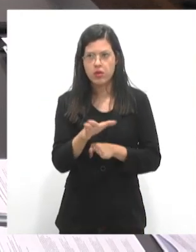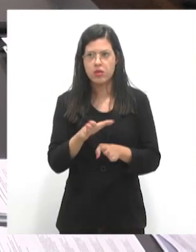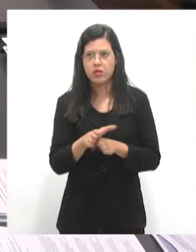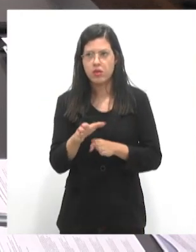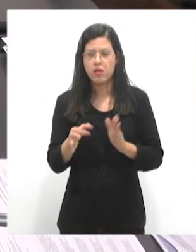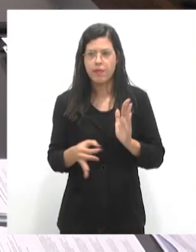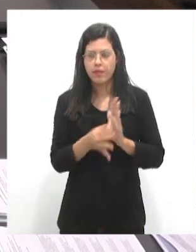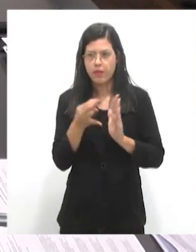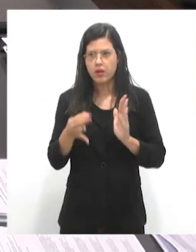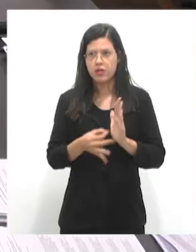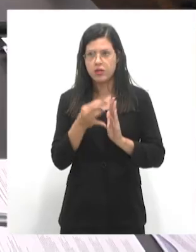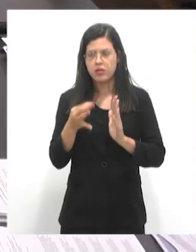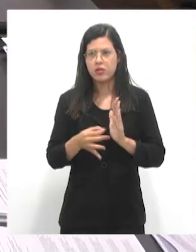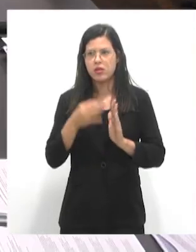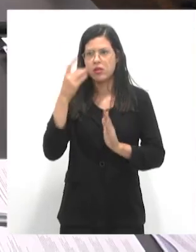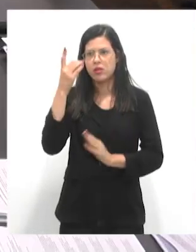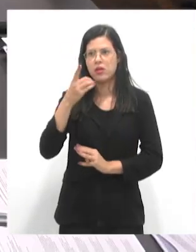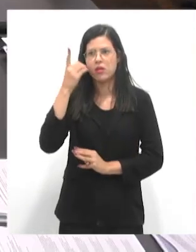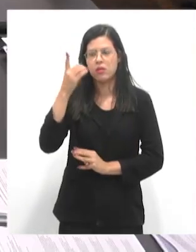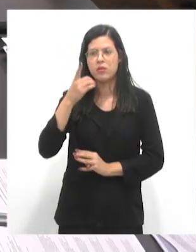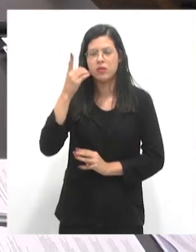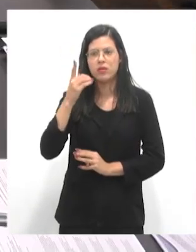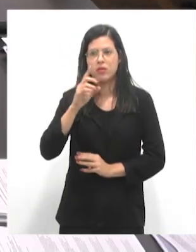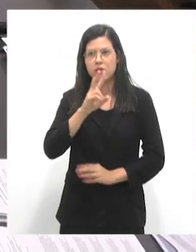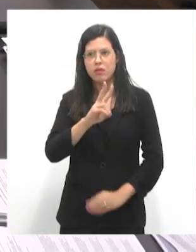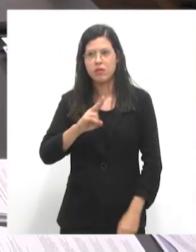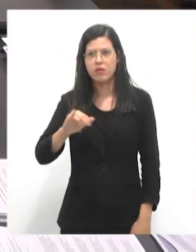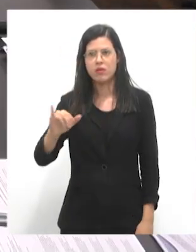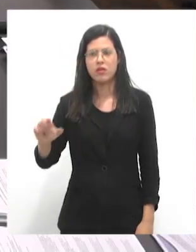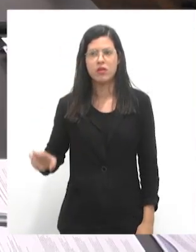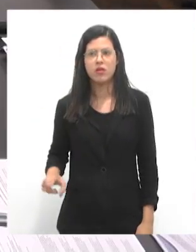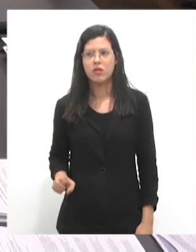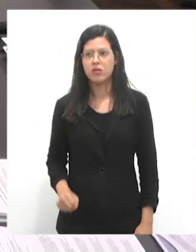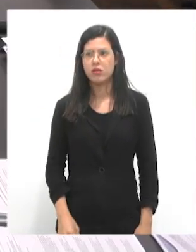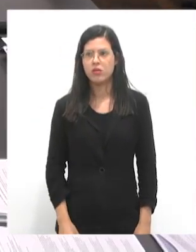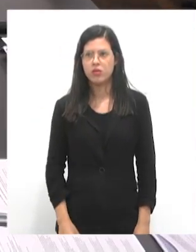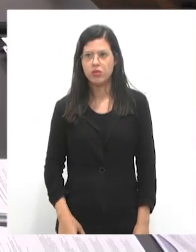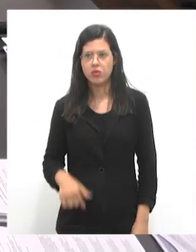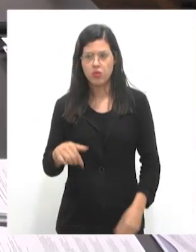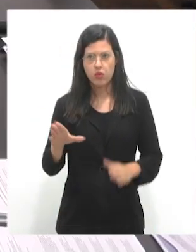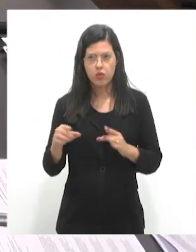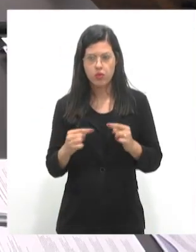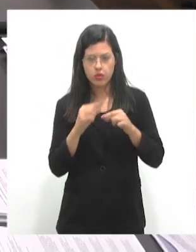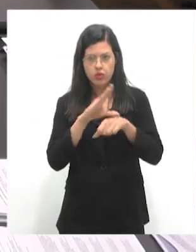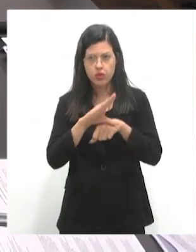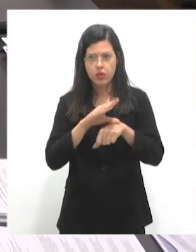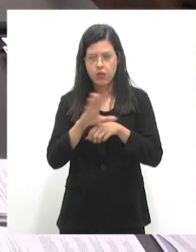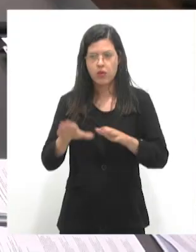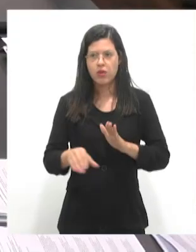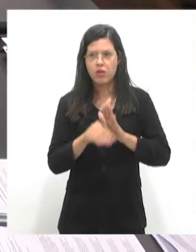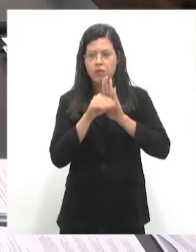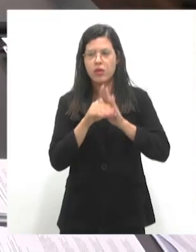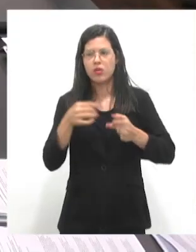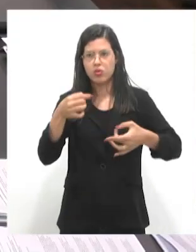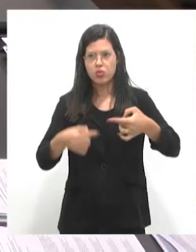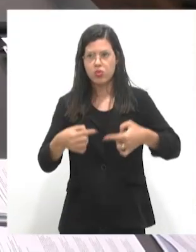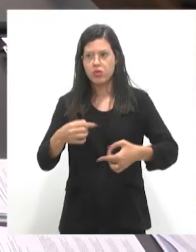O parecer do deputado Vinícius Cozzolino é pela constitucionalidade com emenda. Em